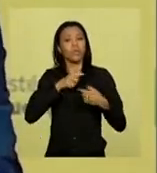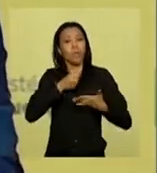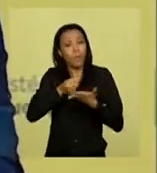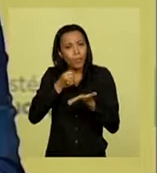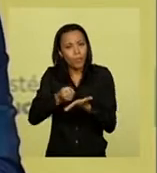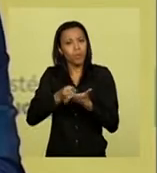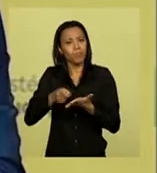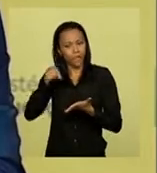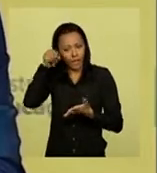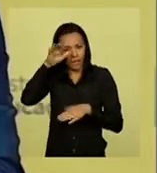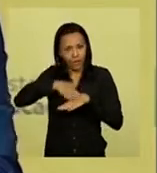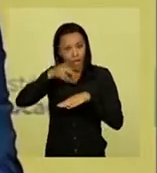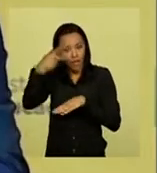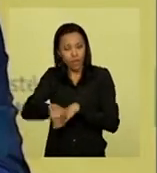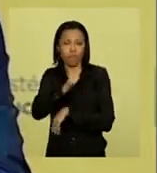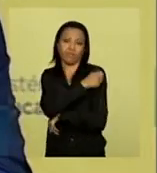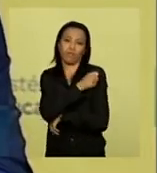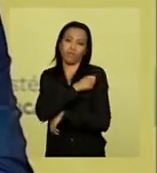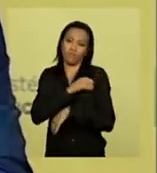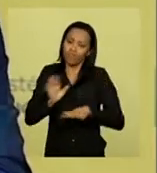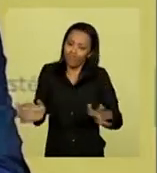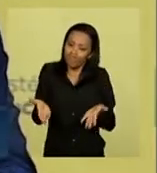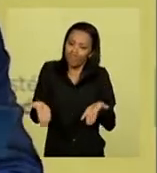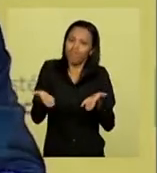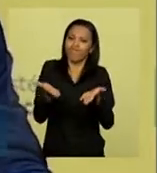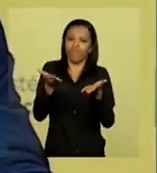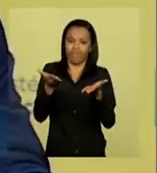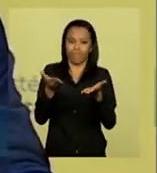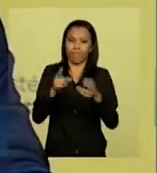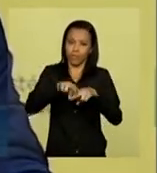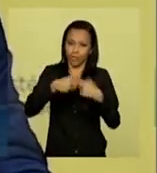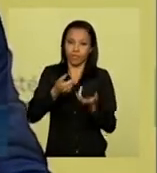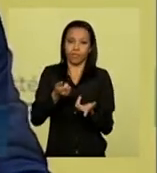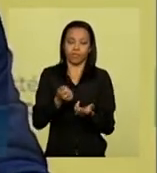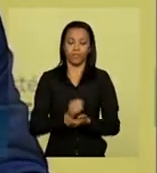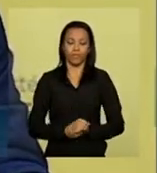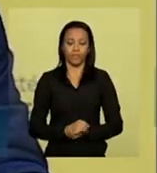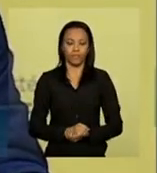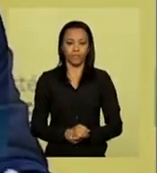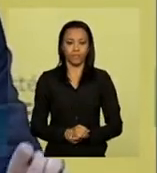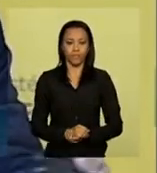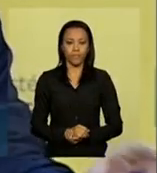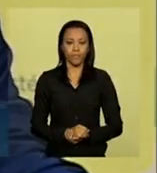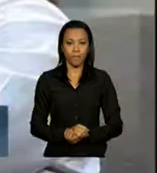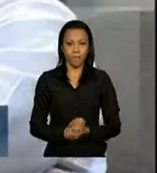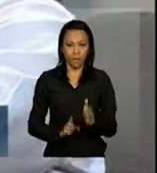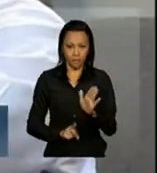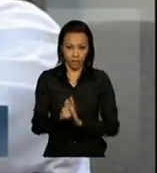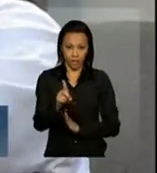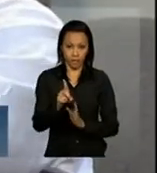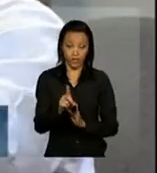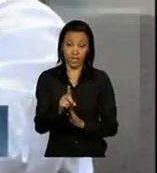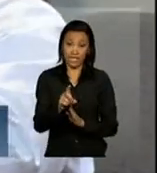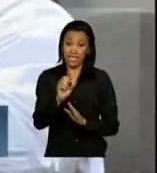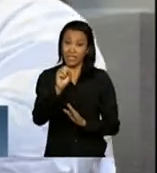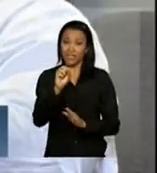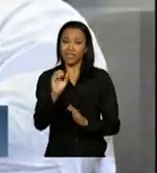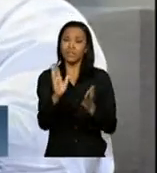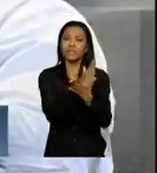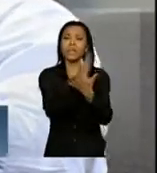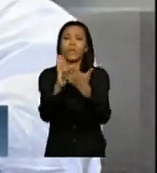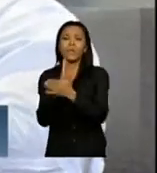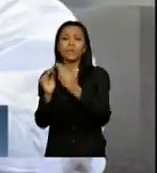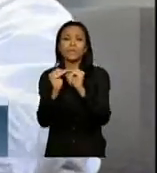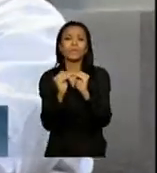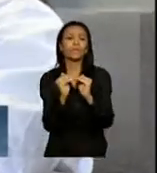isso a bolsa e por isso a tutoria o e nesses casos Ministro em que a ultrapassa os 50 por